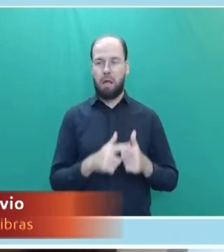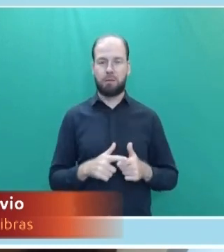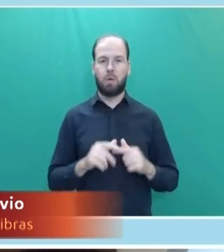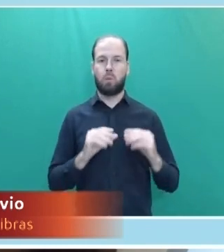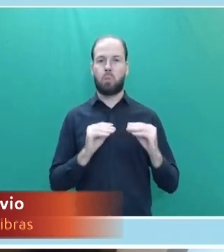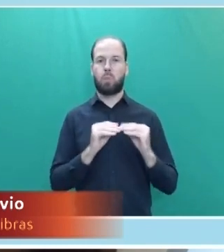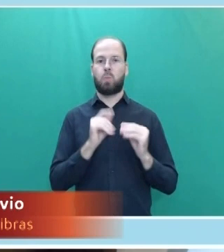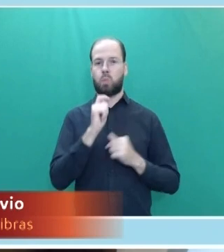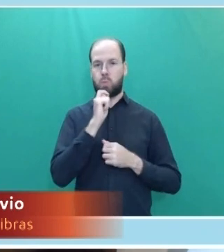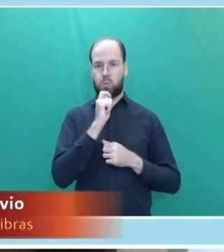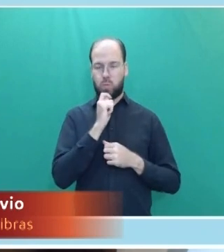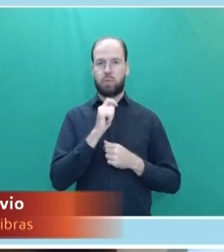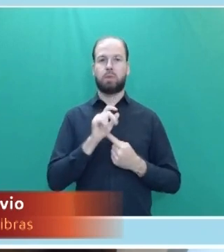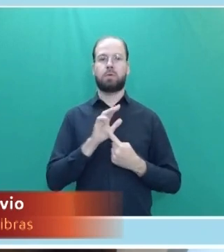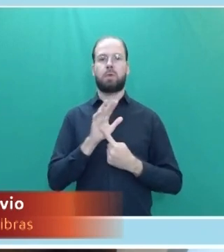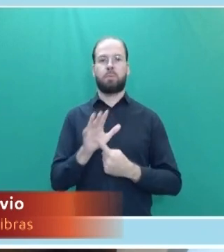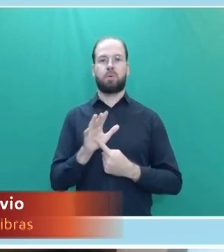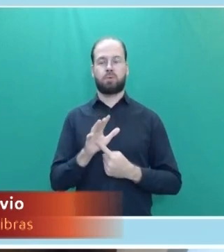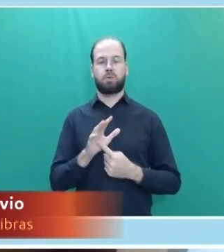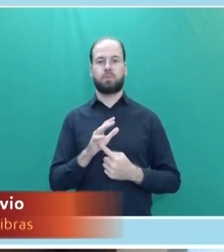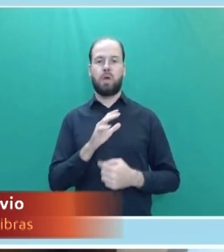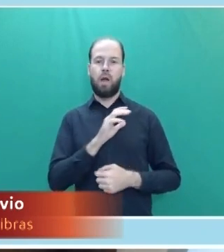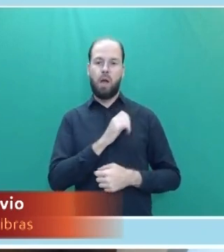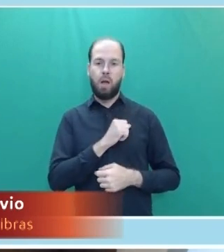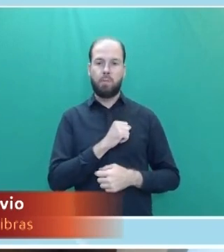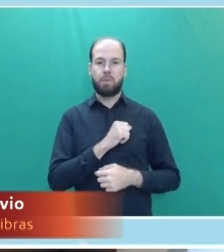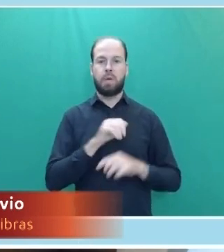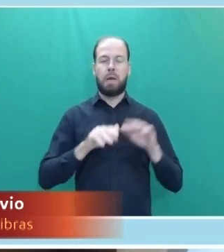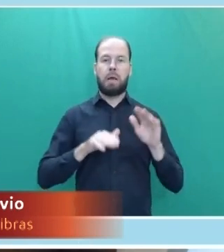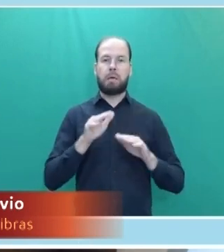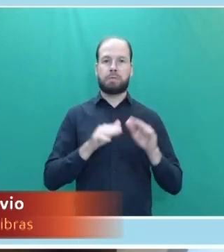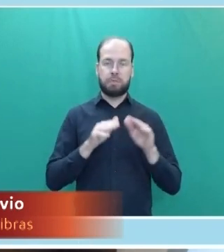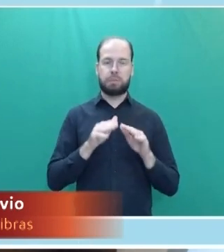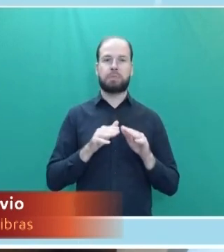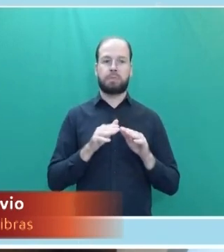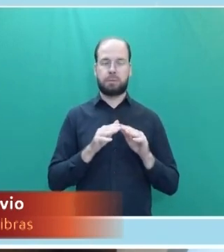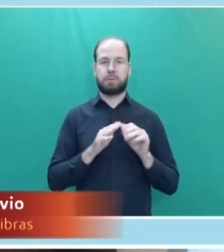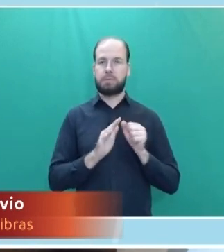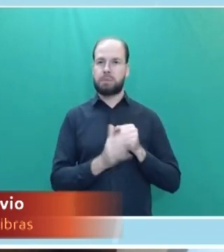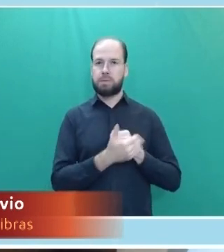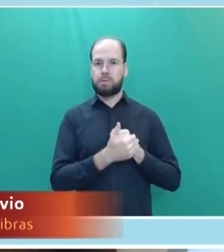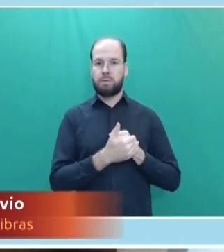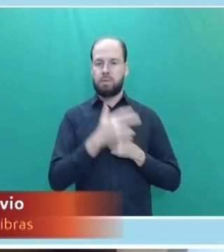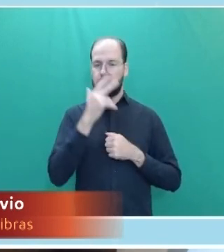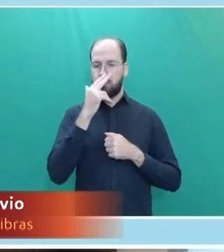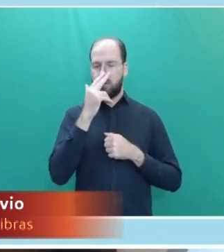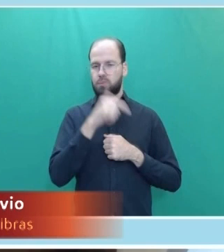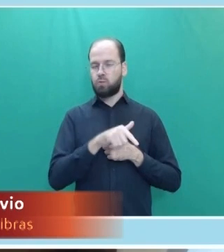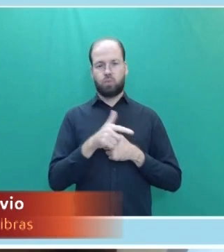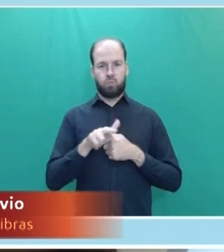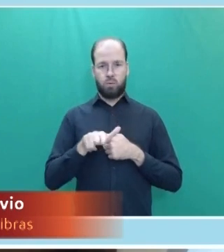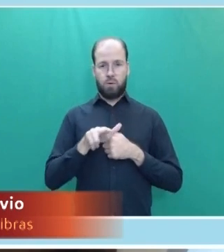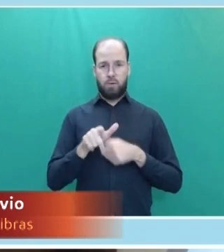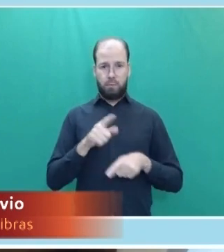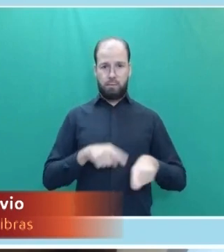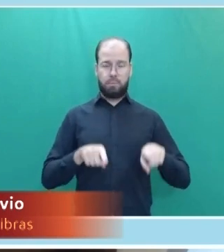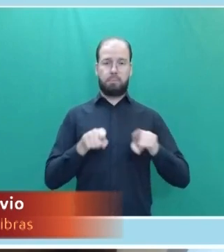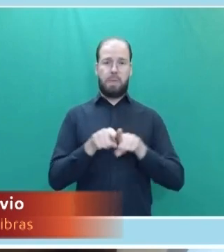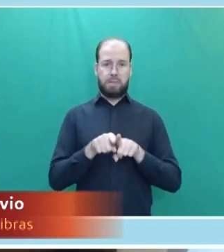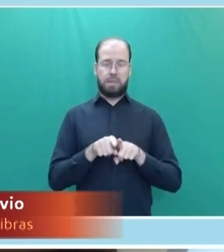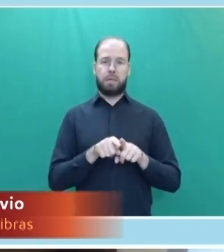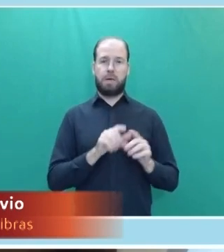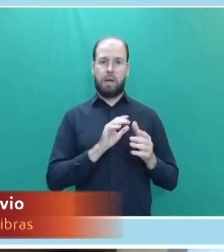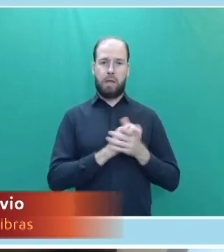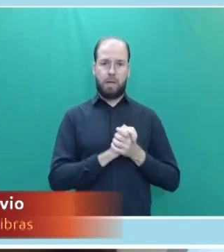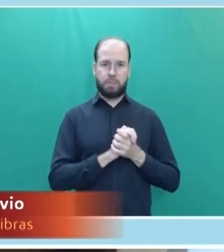acontece, são demonstrações de amor muitas vezes veladas, né? Como se não houvesse essa parceria entre um casal